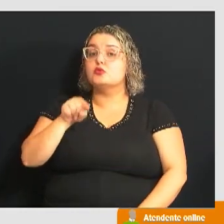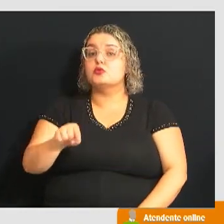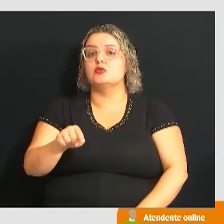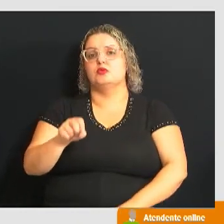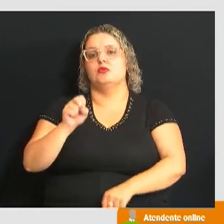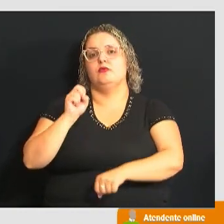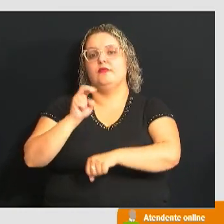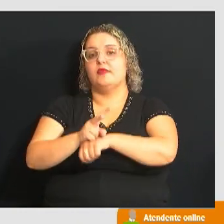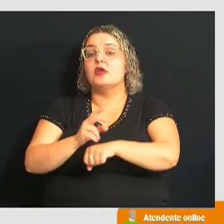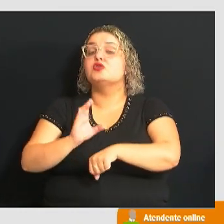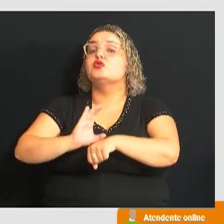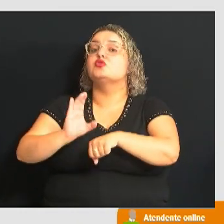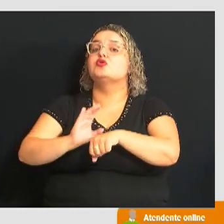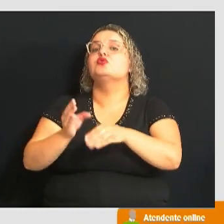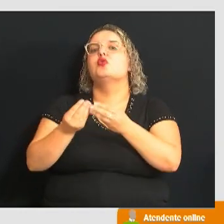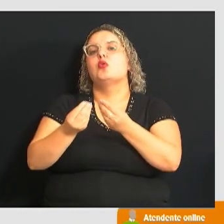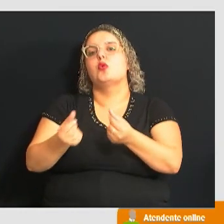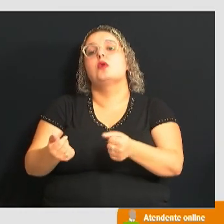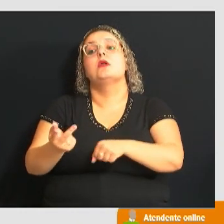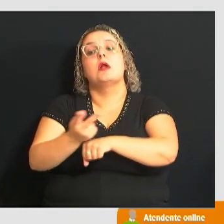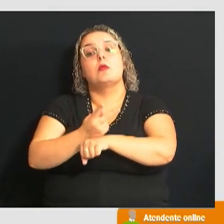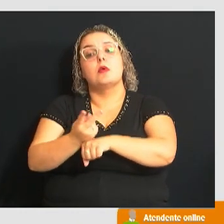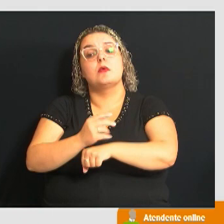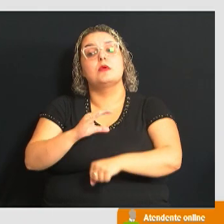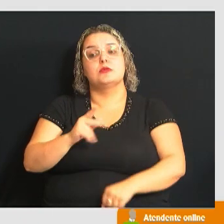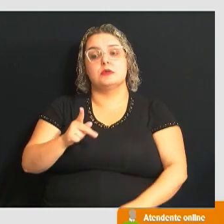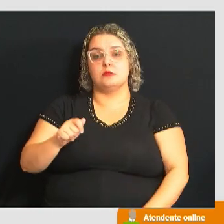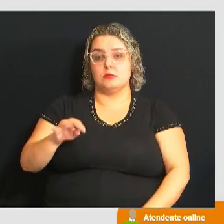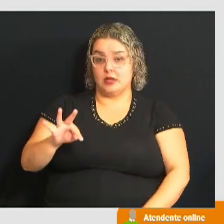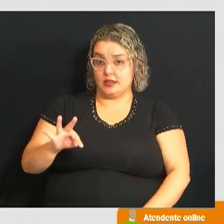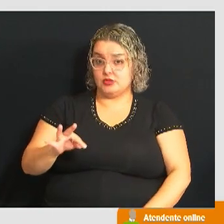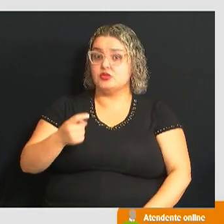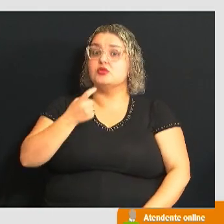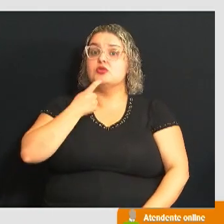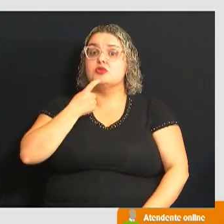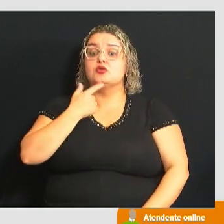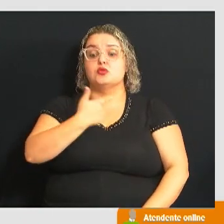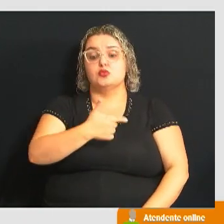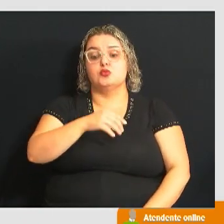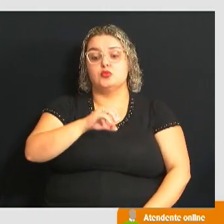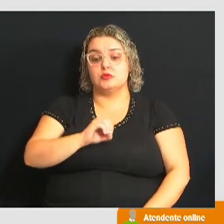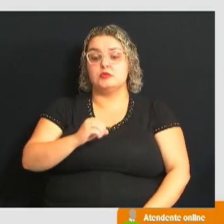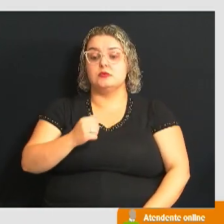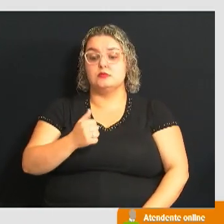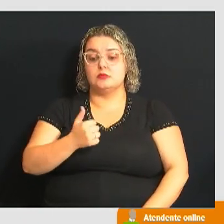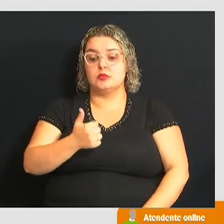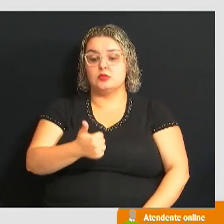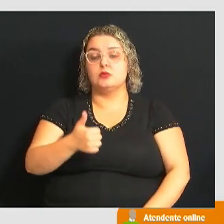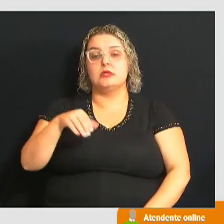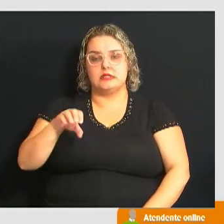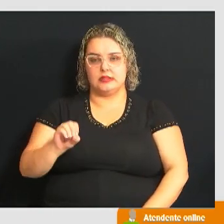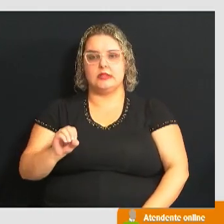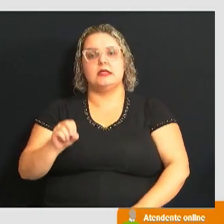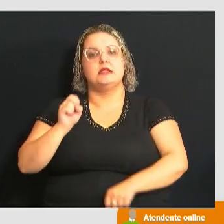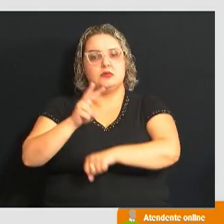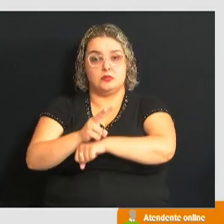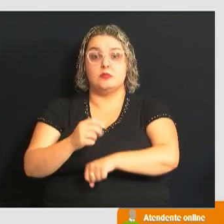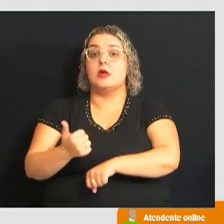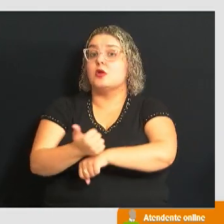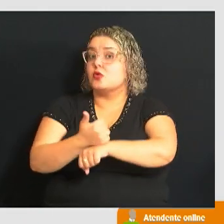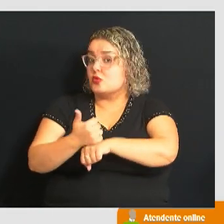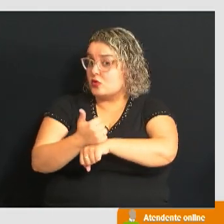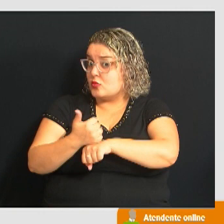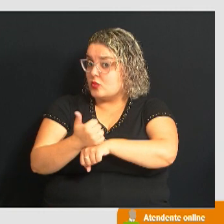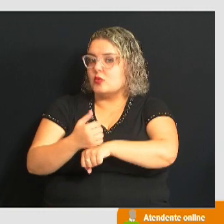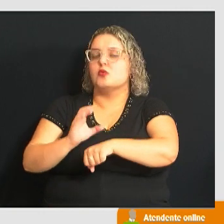de qualificação. Então procura o CEPAT Campinas, são 2.010 vagas para curso de qualificação profissional.